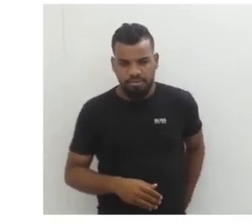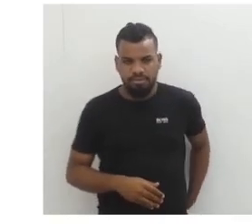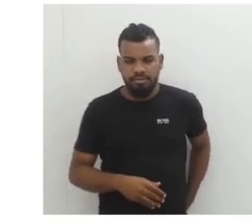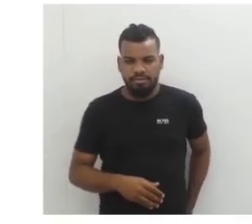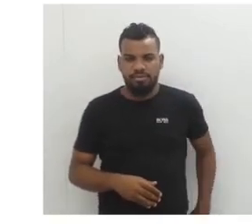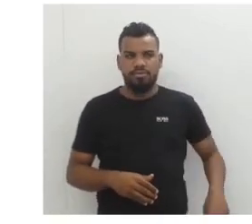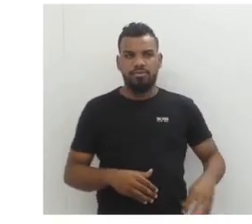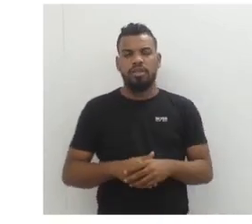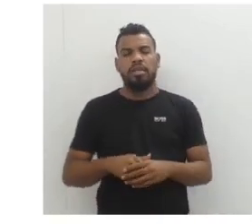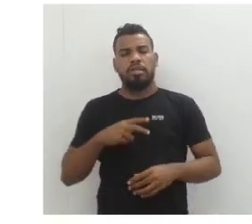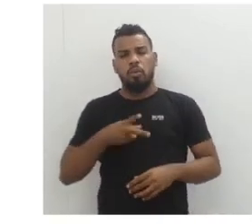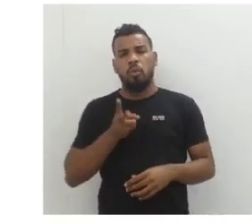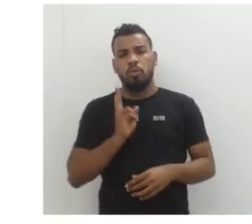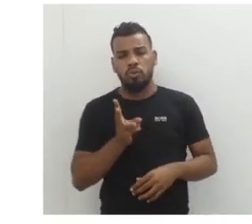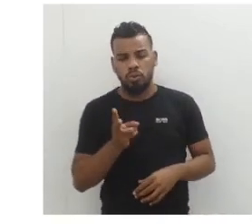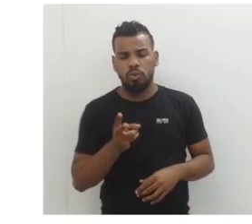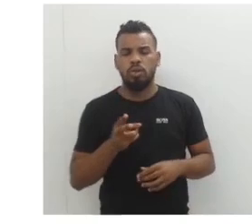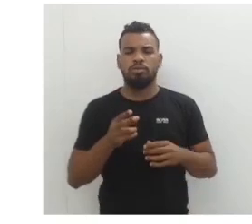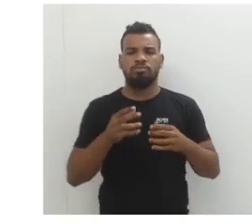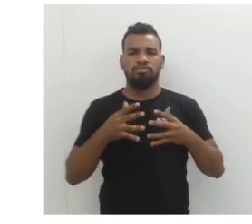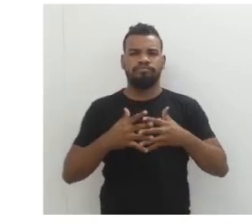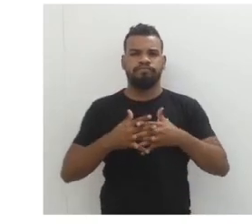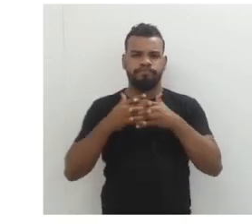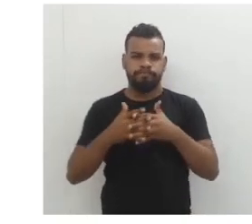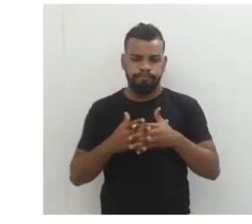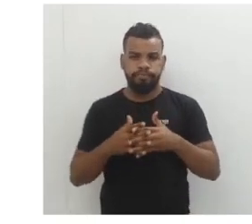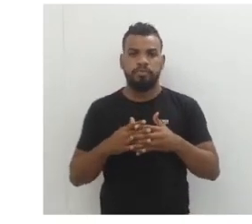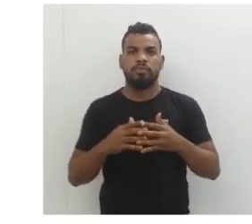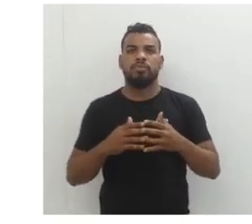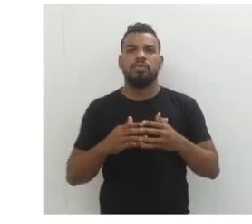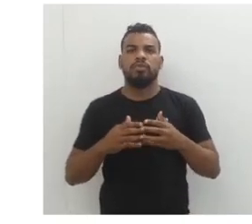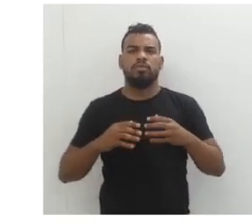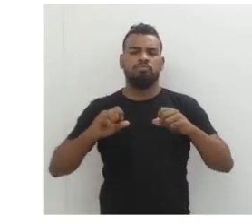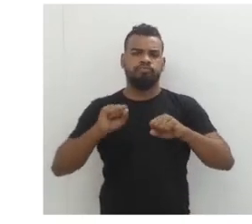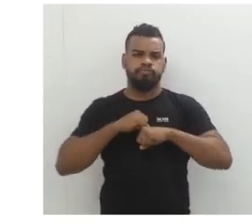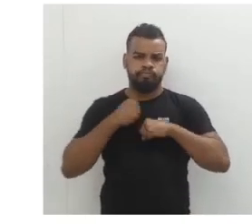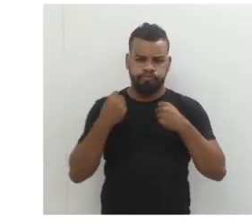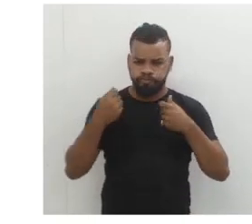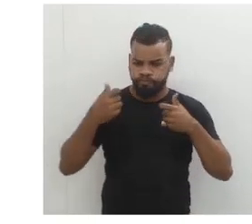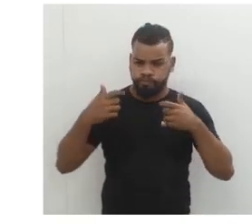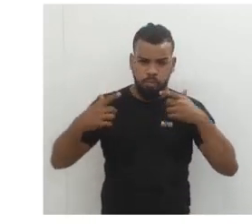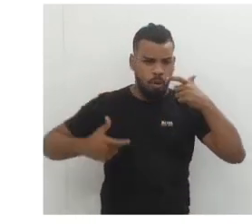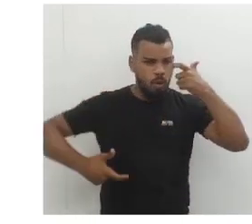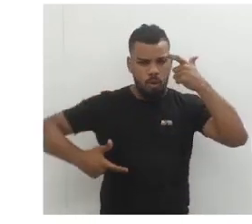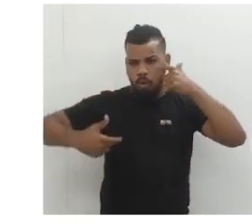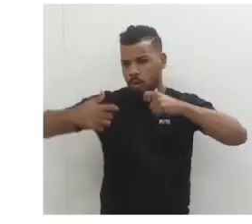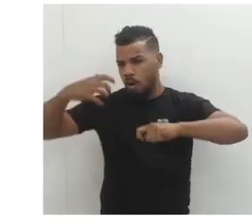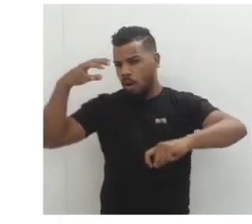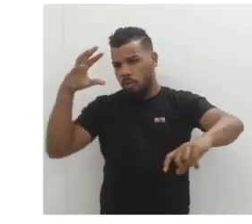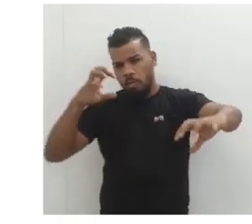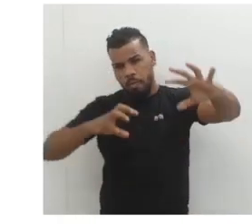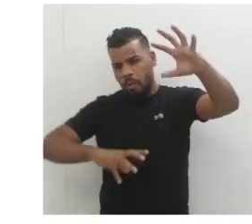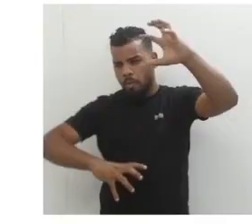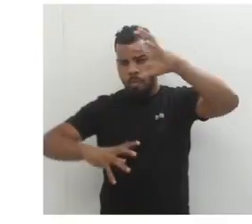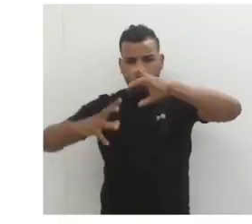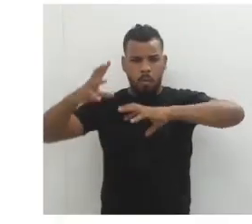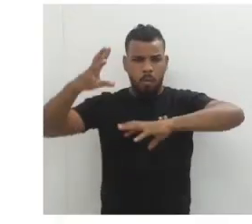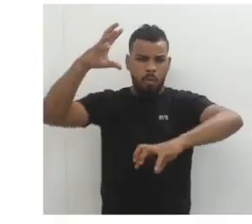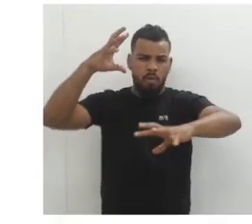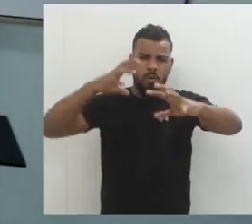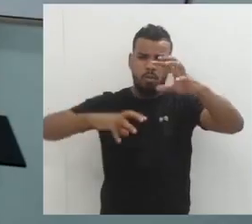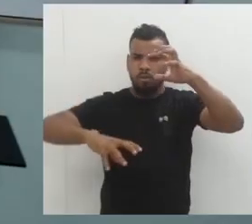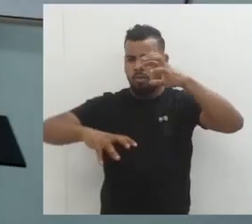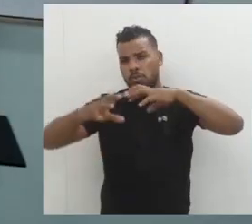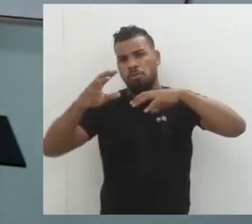muitas turbulências, continua com muitas revoltas, continua, né, um